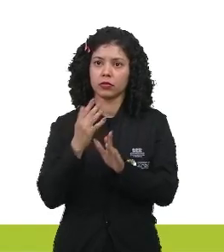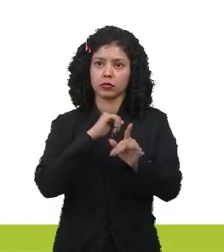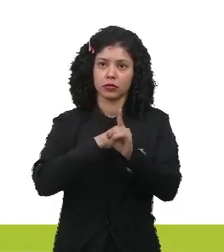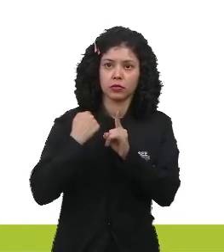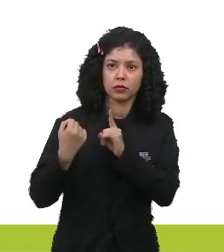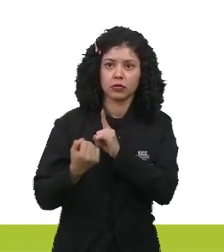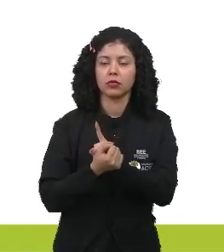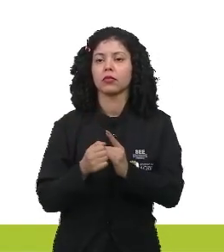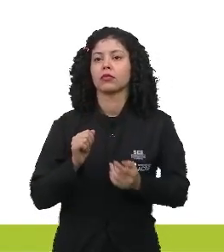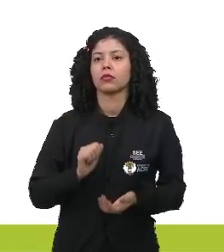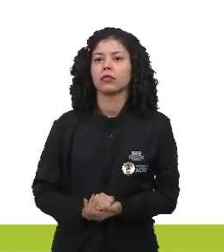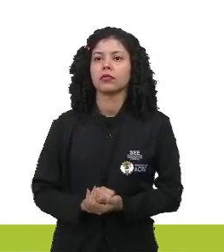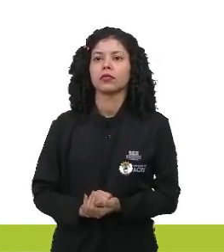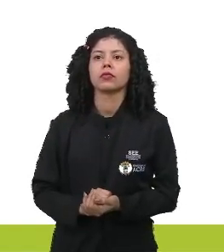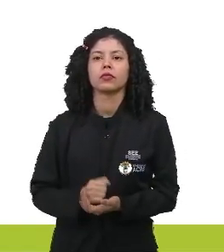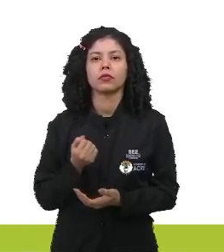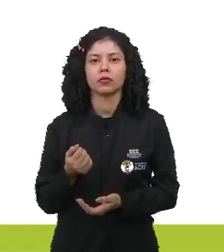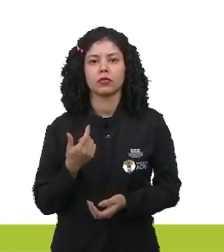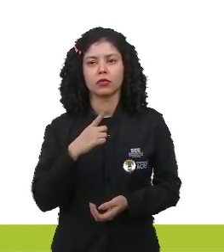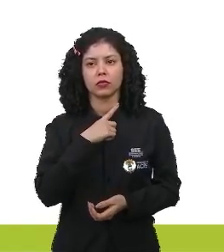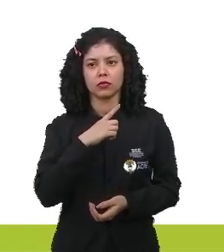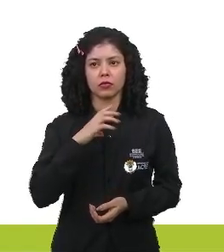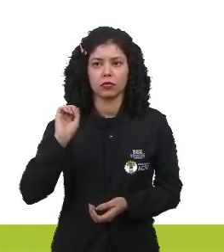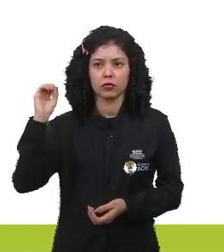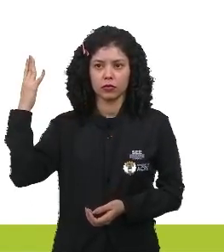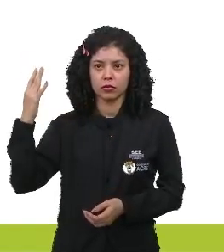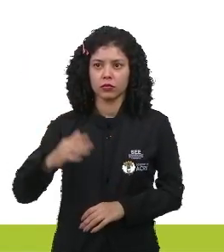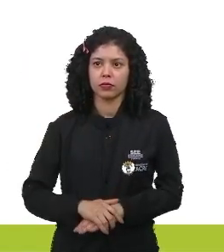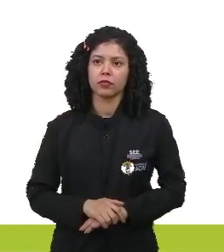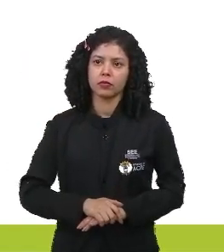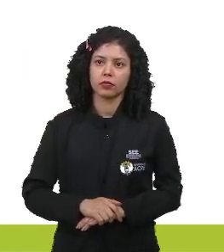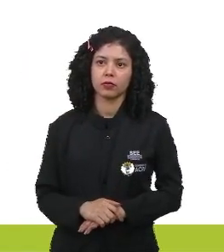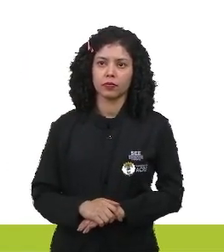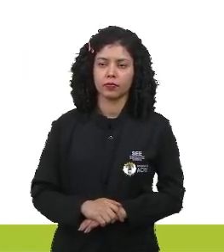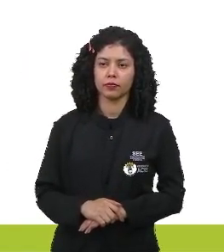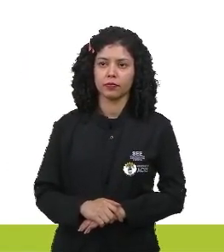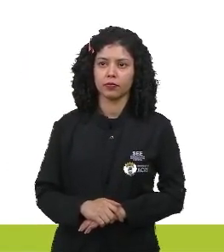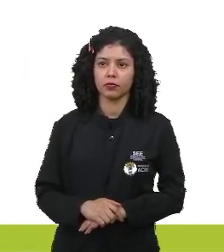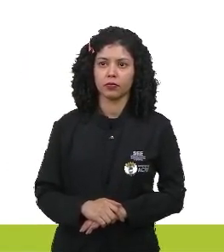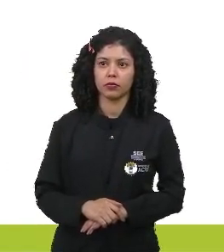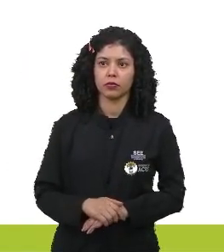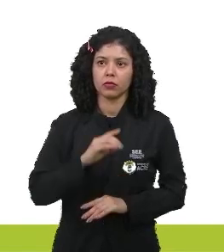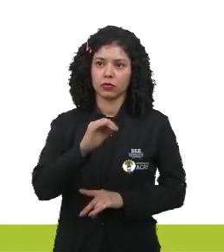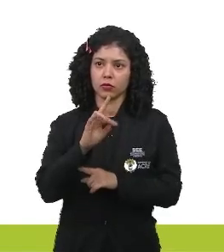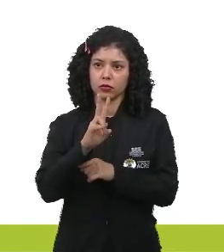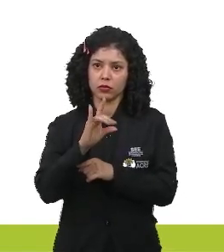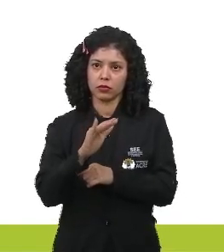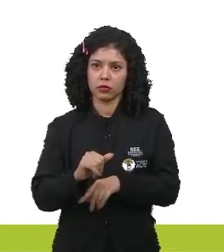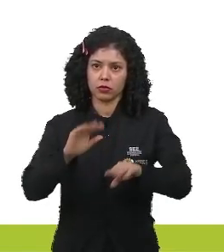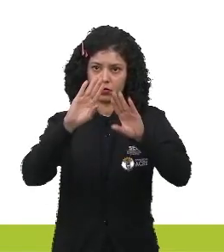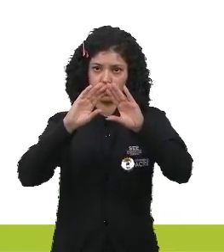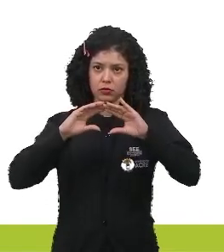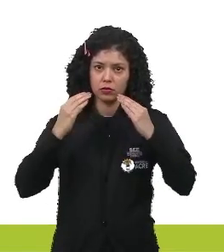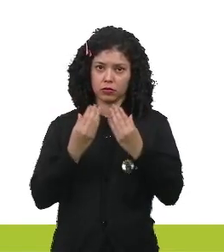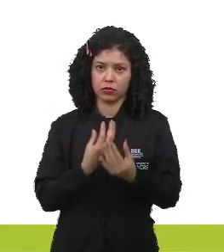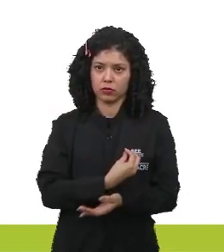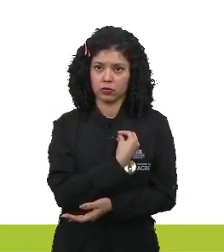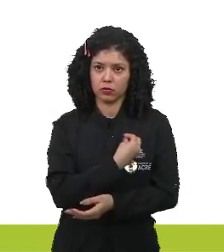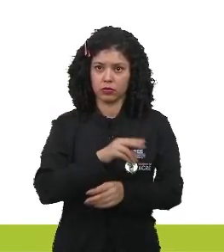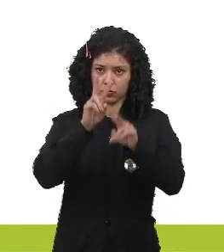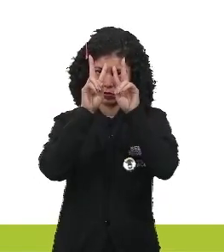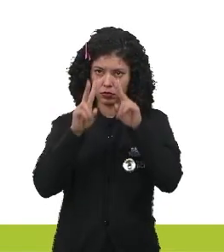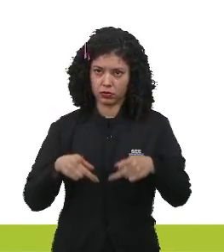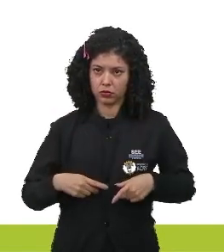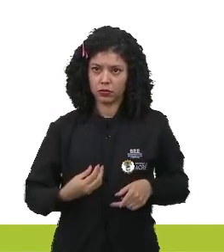humana e o surgimento das sociedades civis foram concebidas para os contratualistas os seres humanos